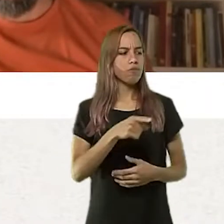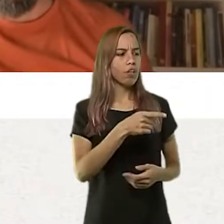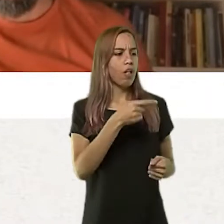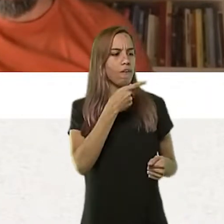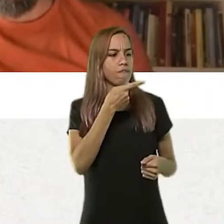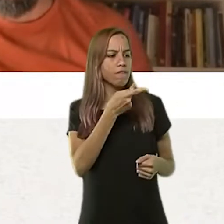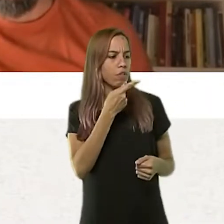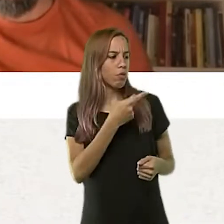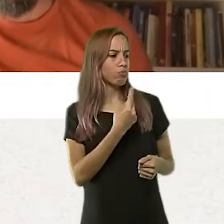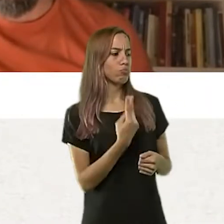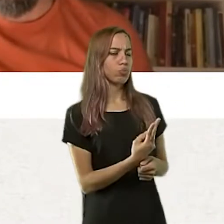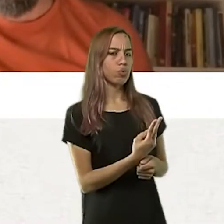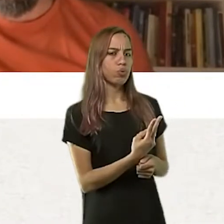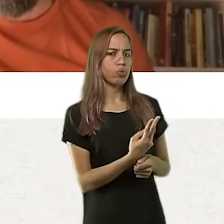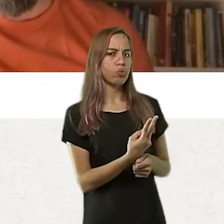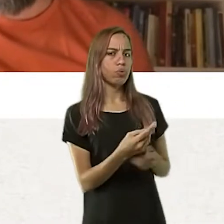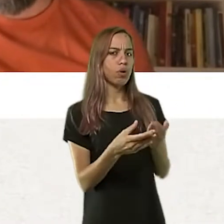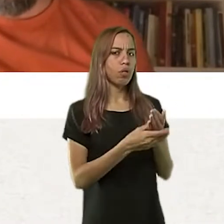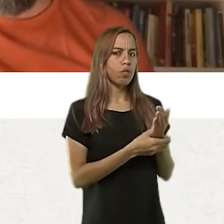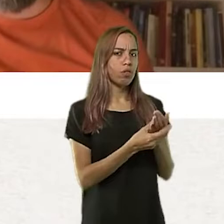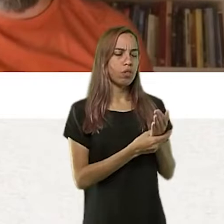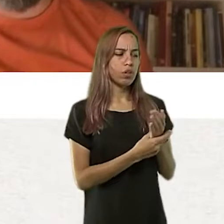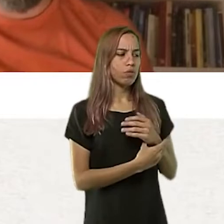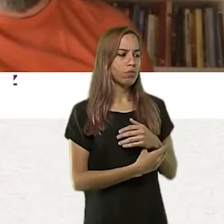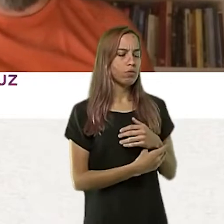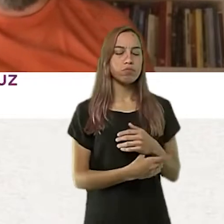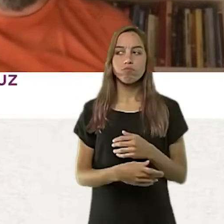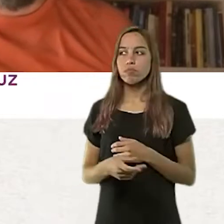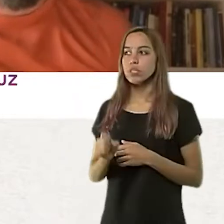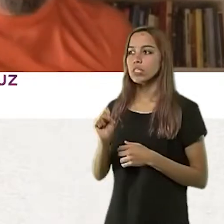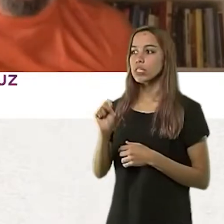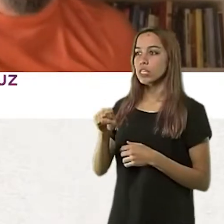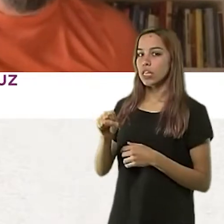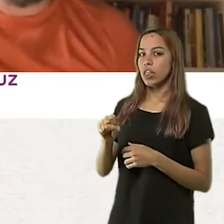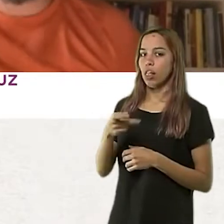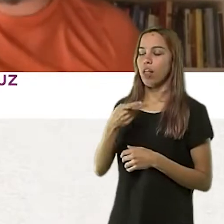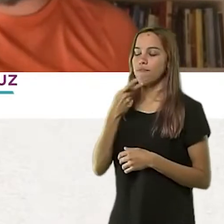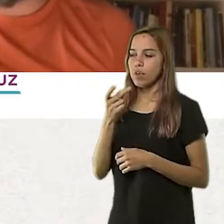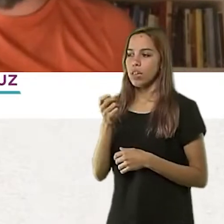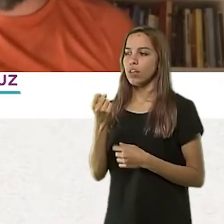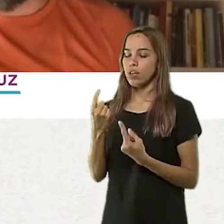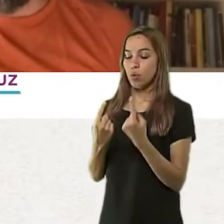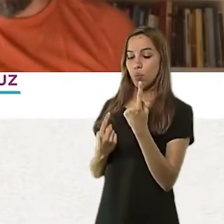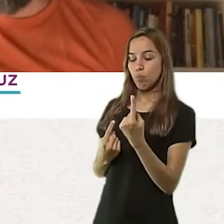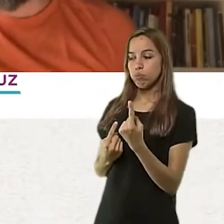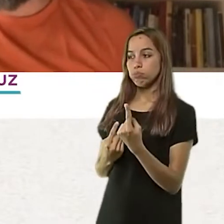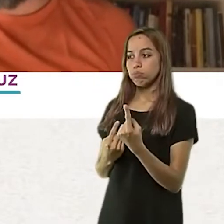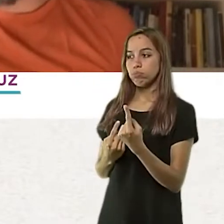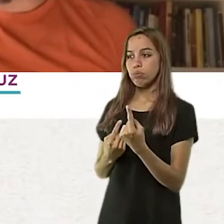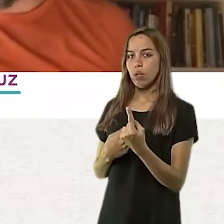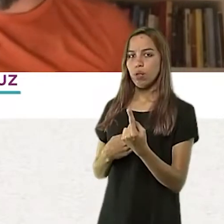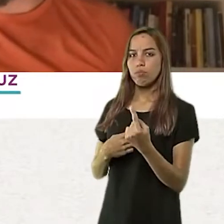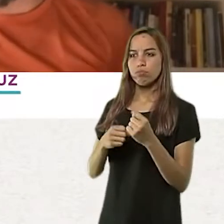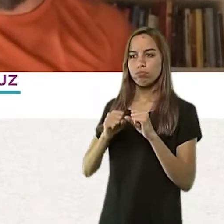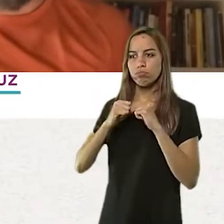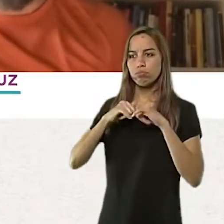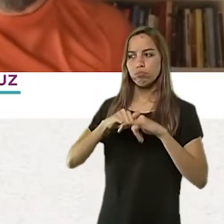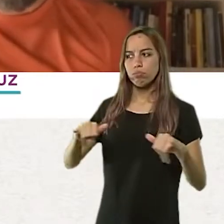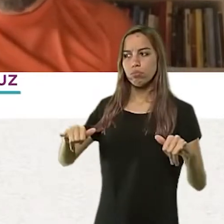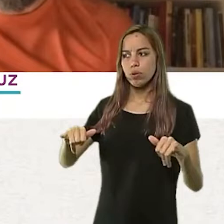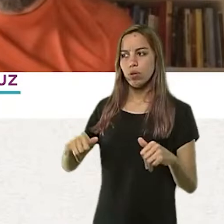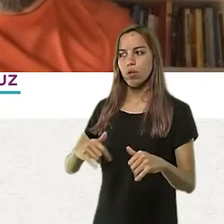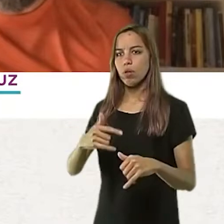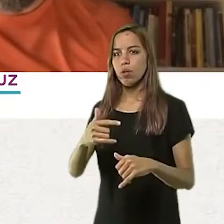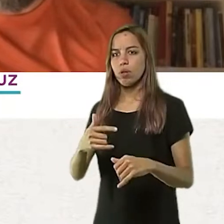da companhia, falou? Falei, sim. Um foi publicado, e o Flores, e será um